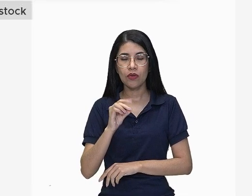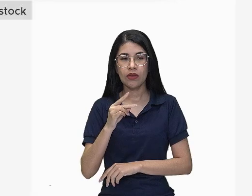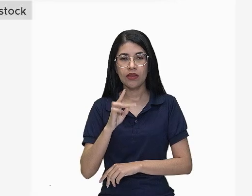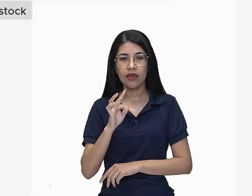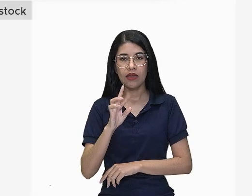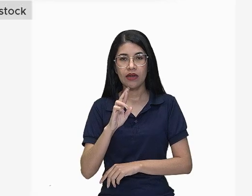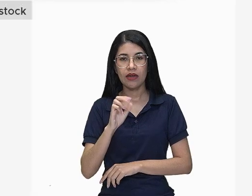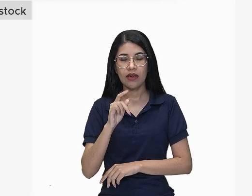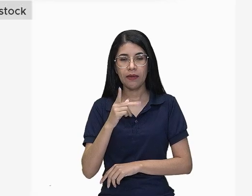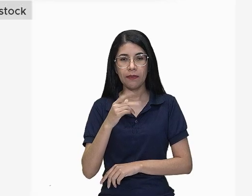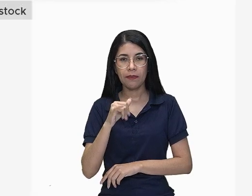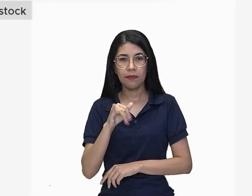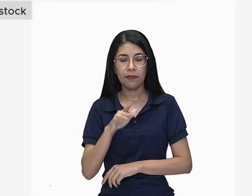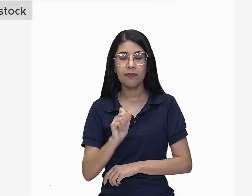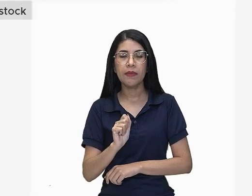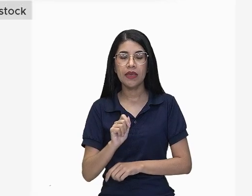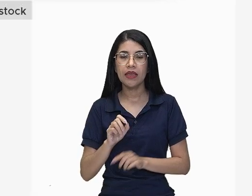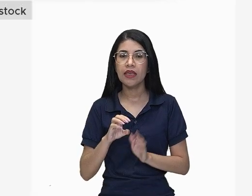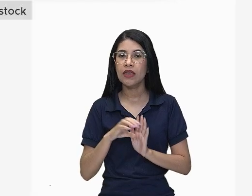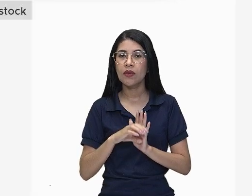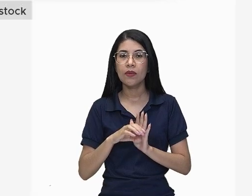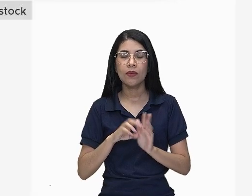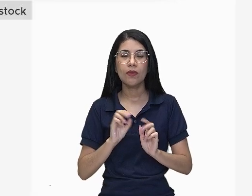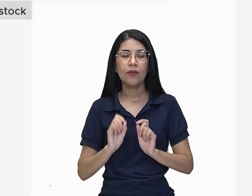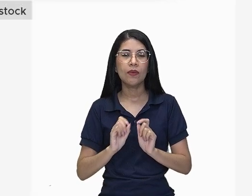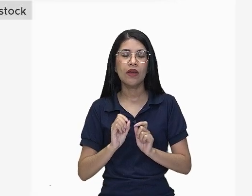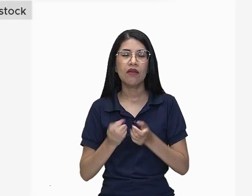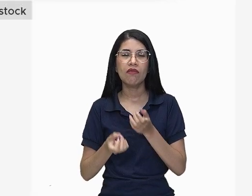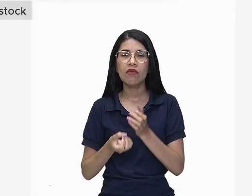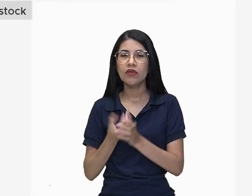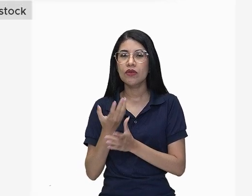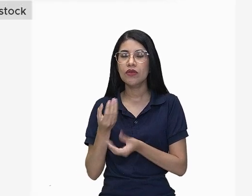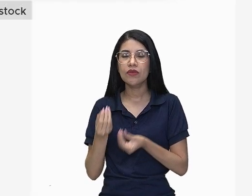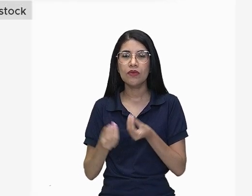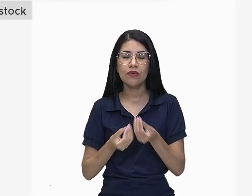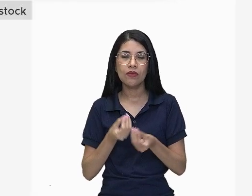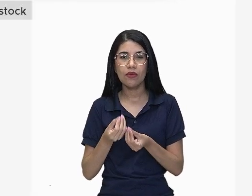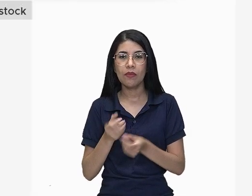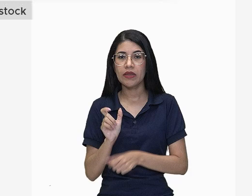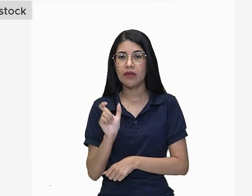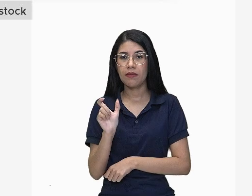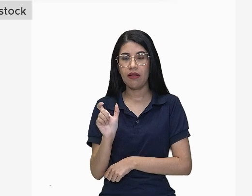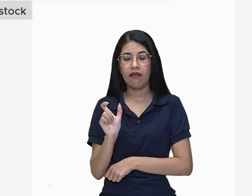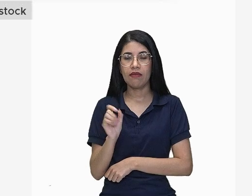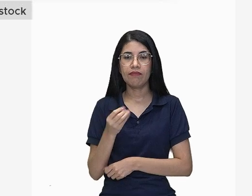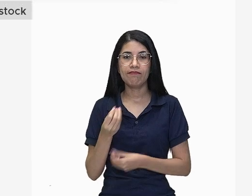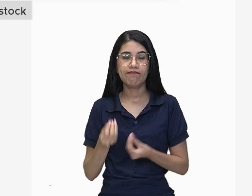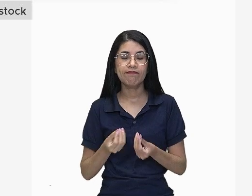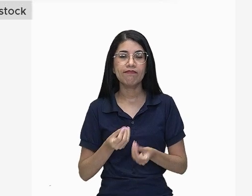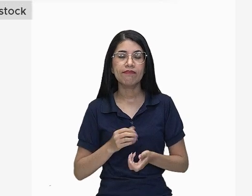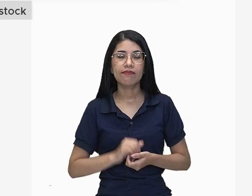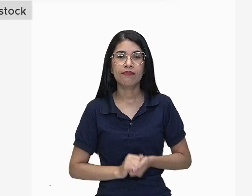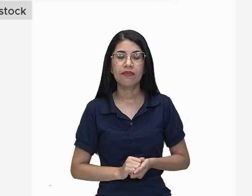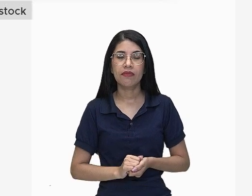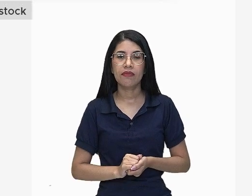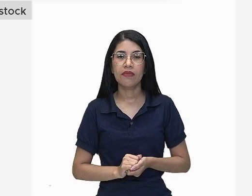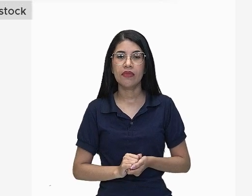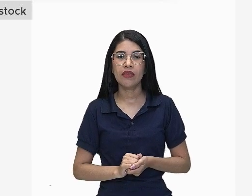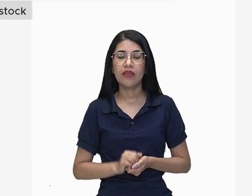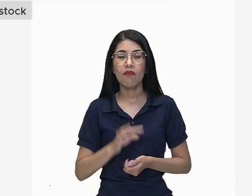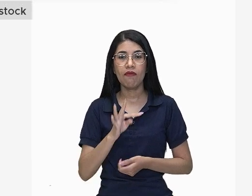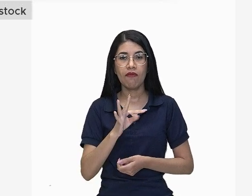aí a gente tem a definição desse nome, né? De onde ele deriva, né? De onde vem o nome fitoterapia. E aí a gente tem